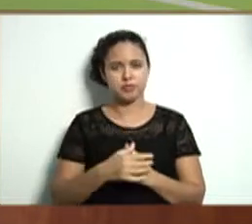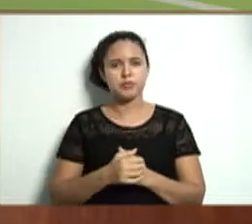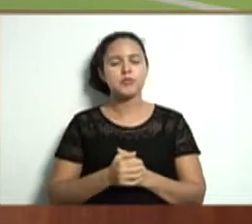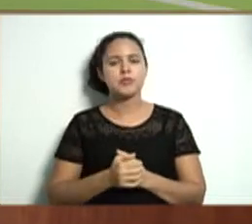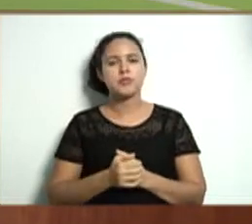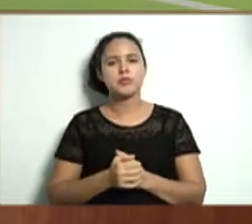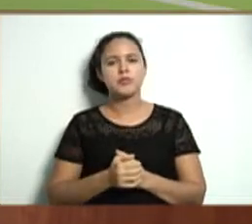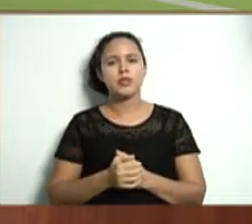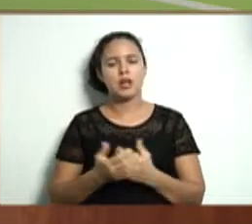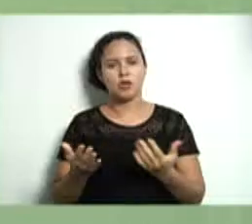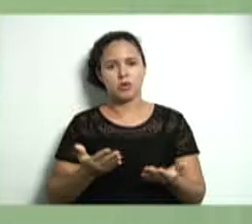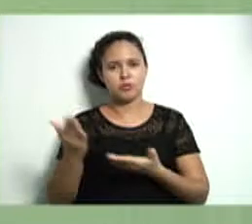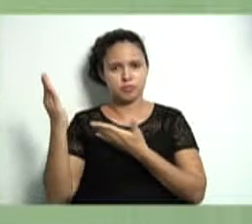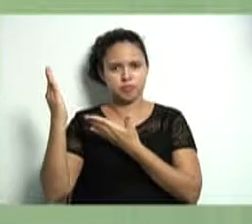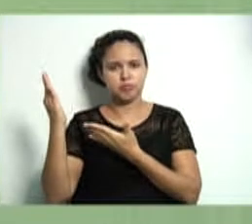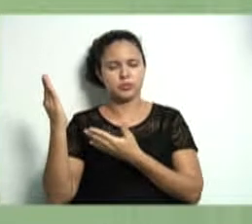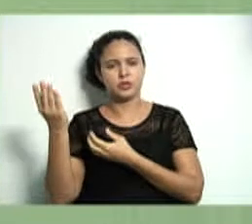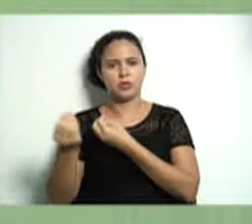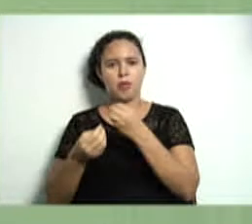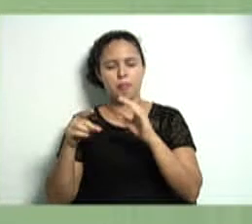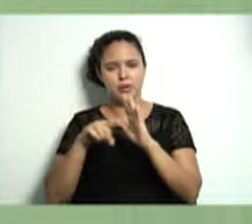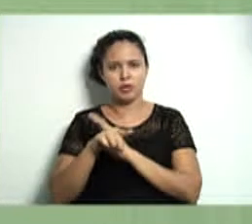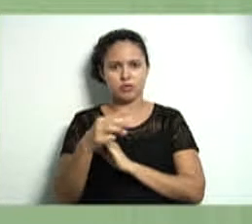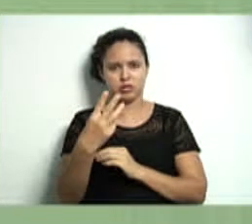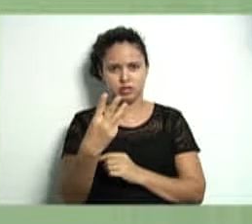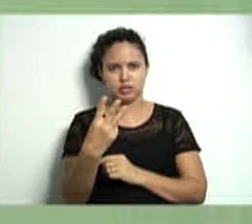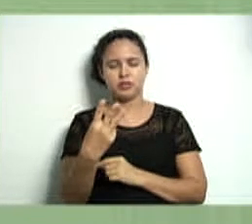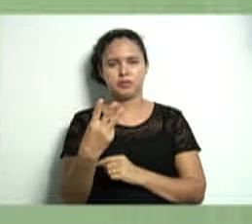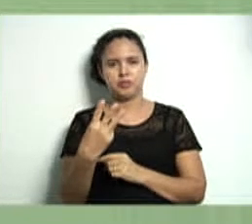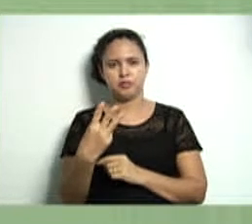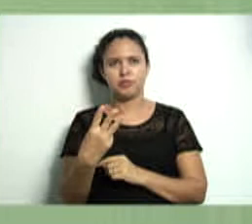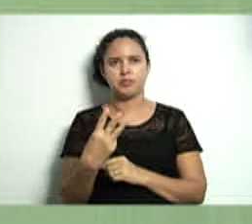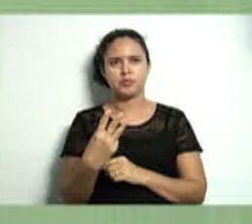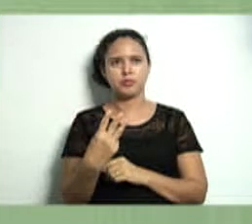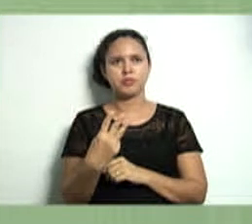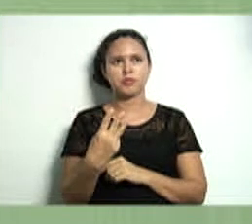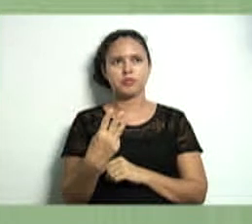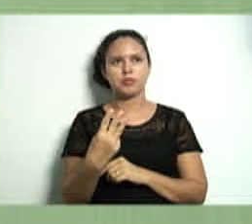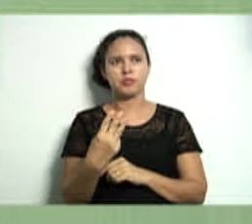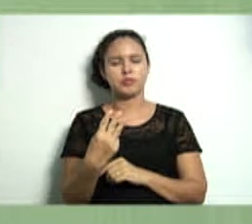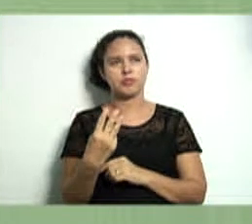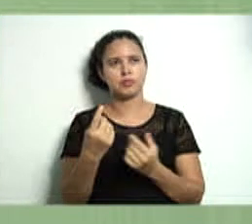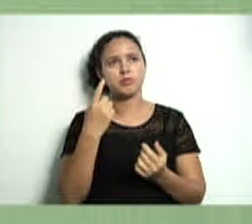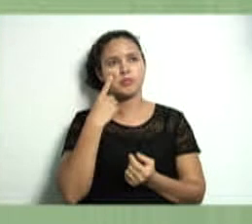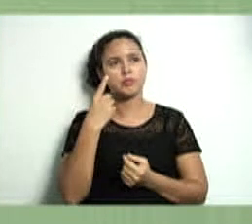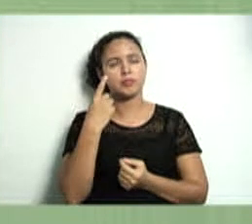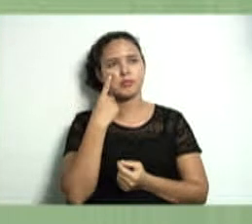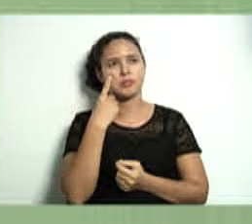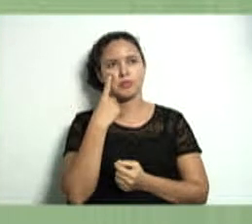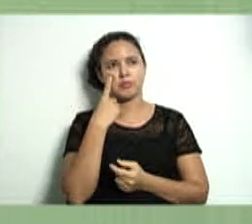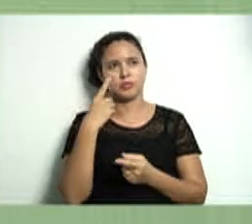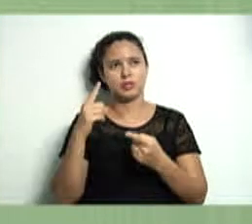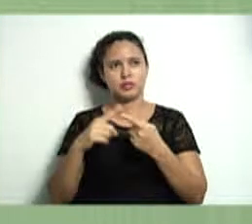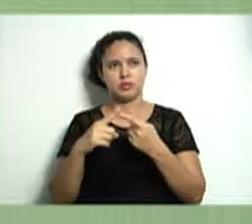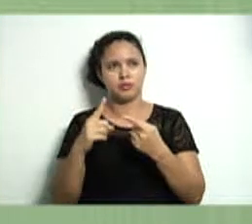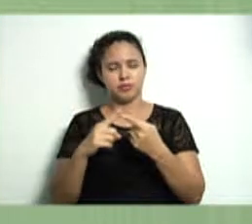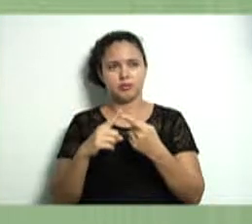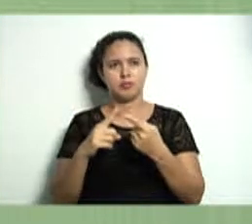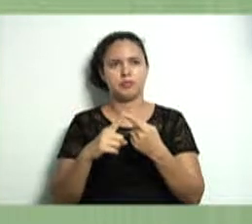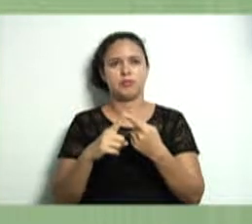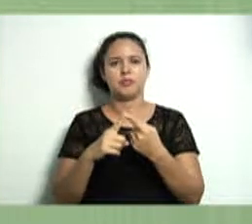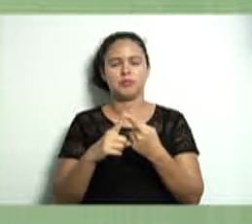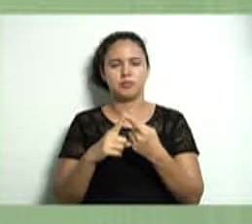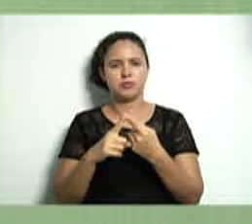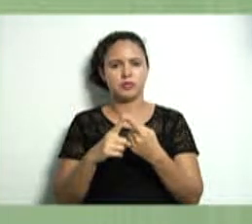Vamos ver, né? Vamos ver na tela como é que tá. Olha só aqui as respostas. A primeira questão: o modo